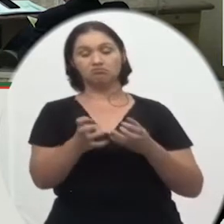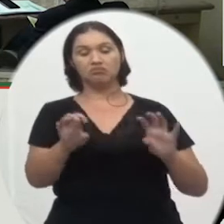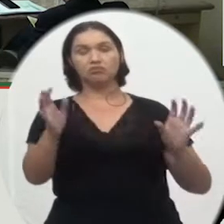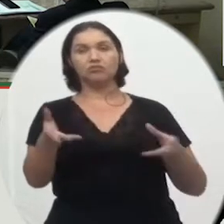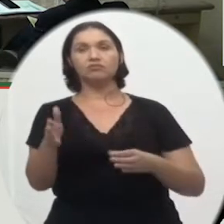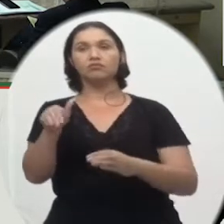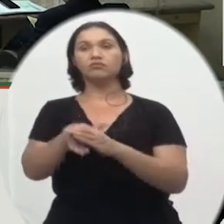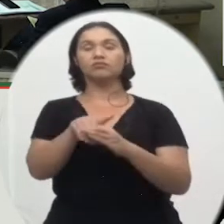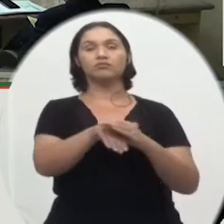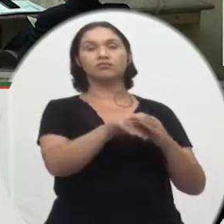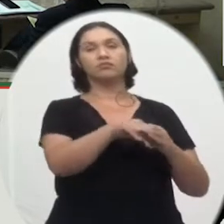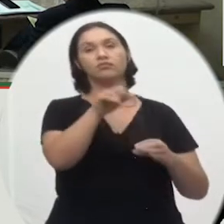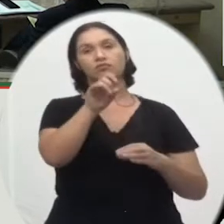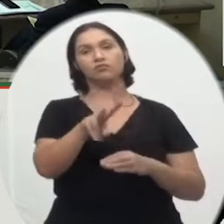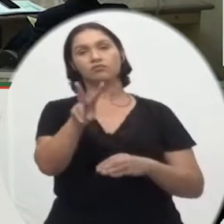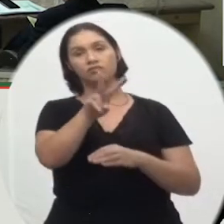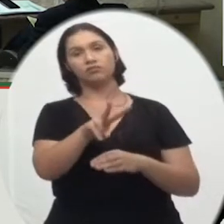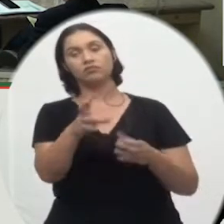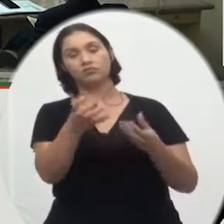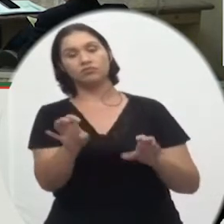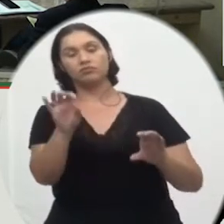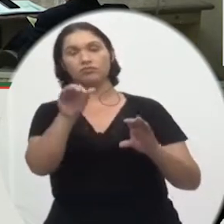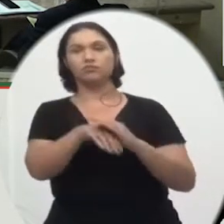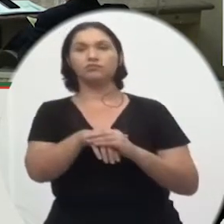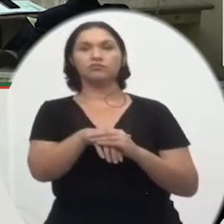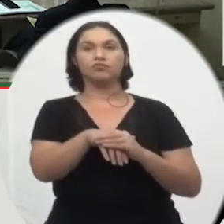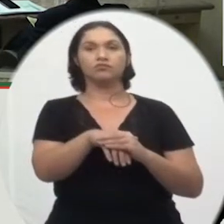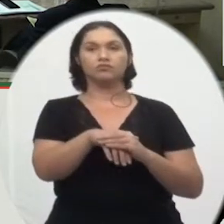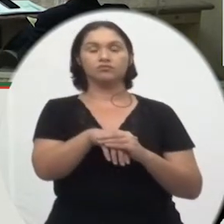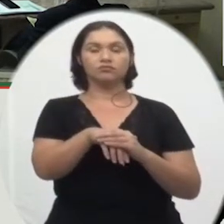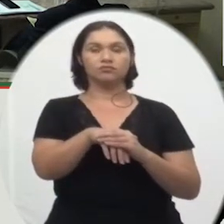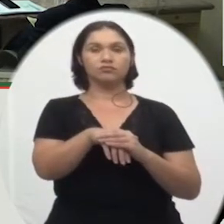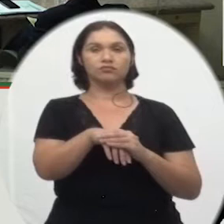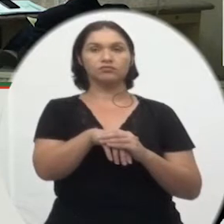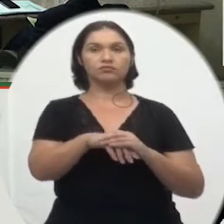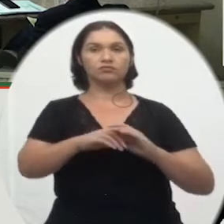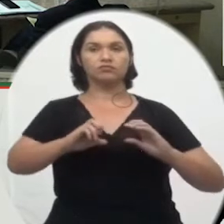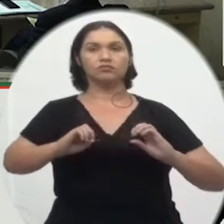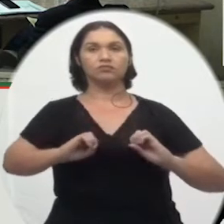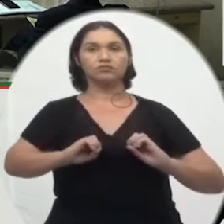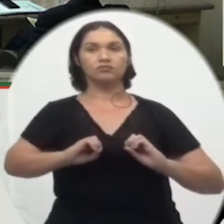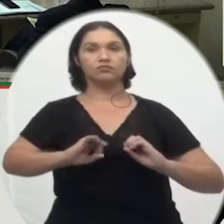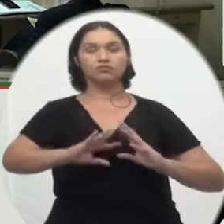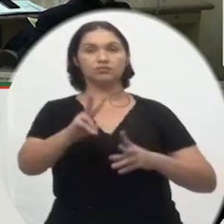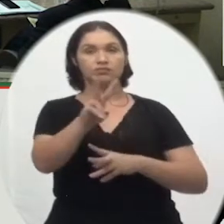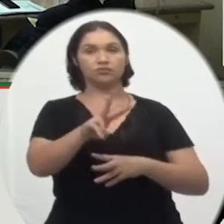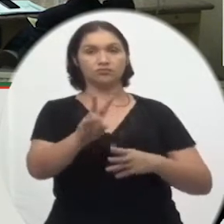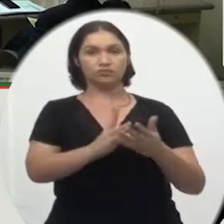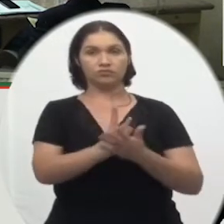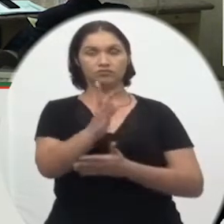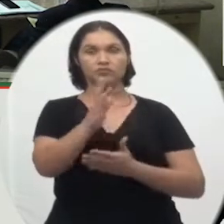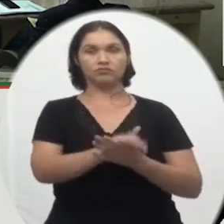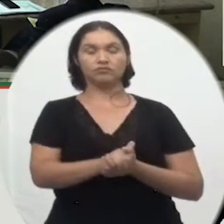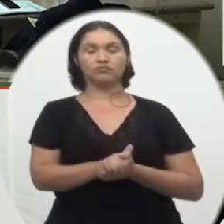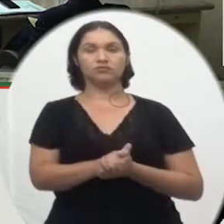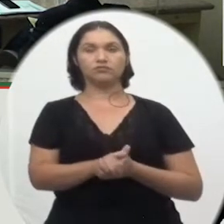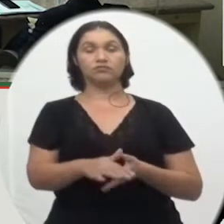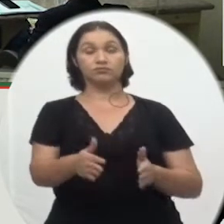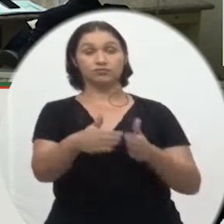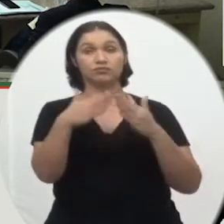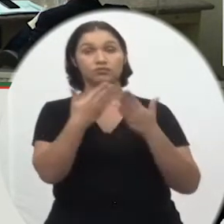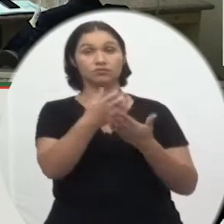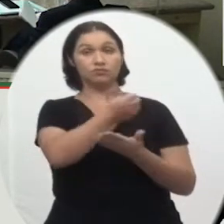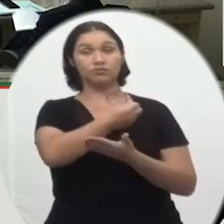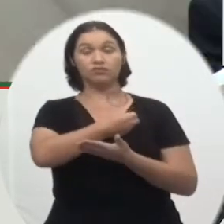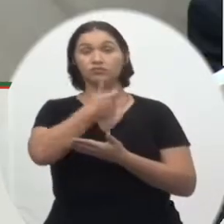discutir, está em votação. Os favoráveis permaneçam como estão, os contrários se manifestem. Aprovado por unanimidade. Requerimento